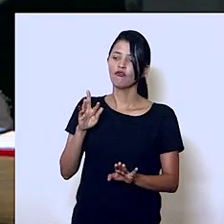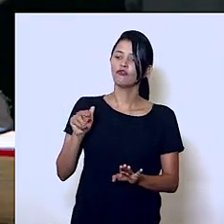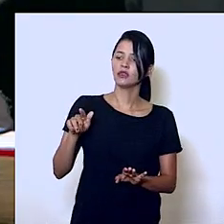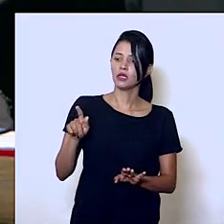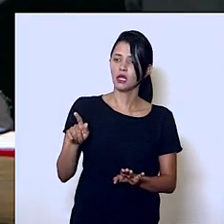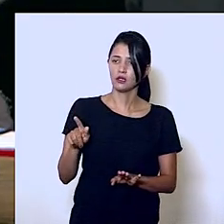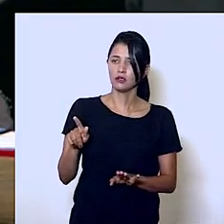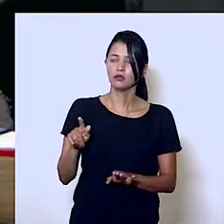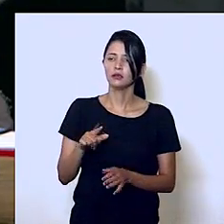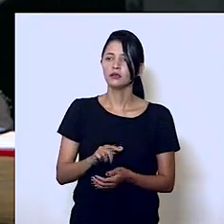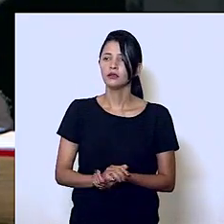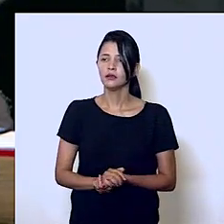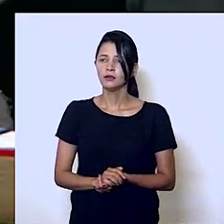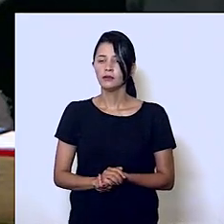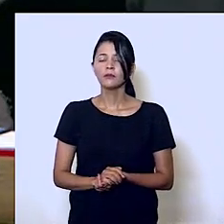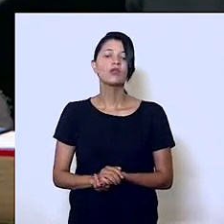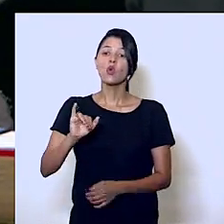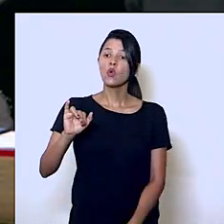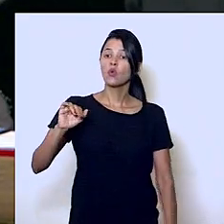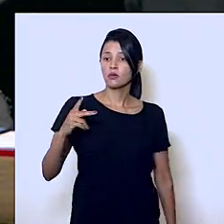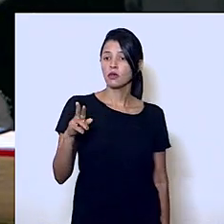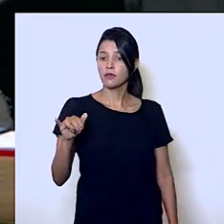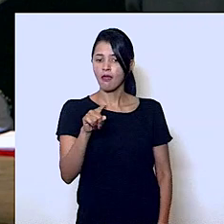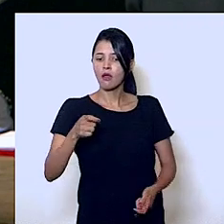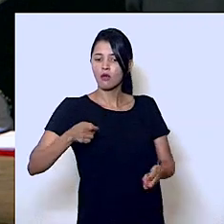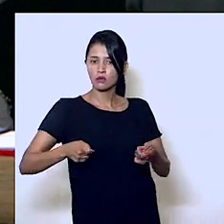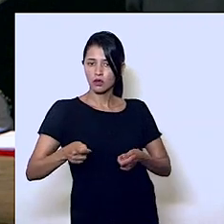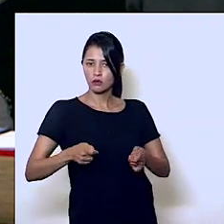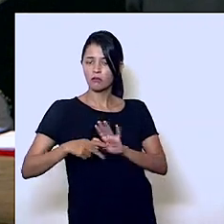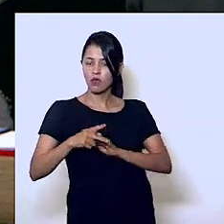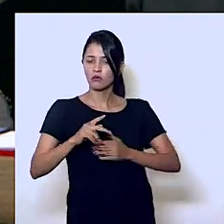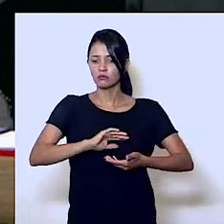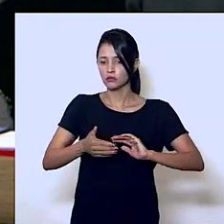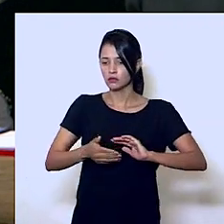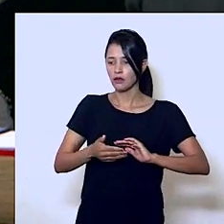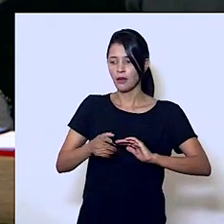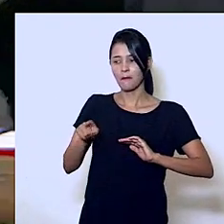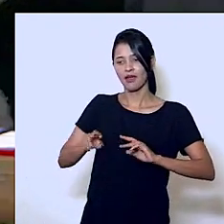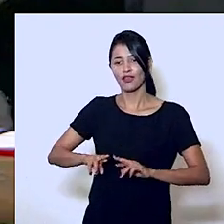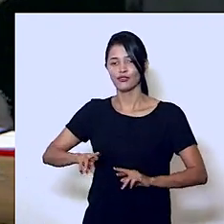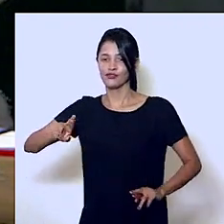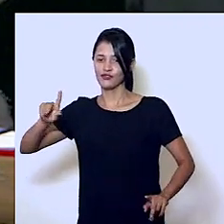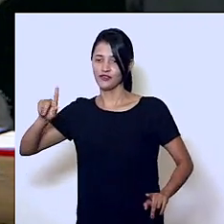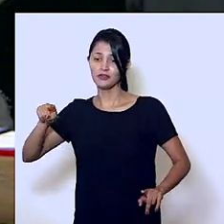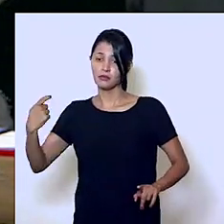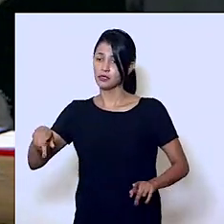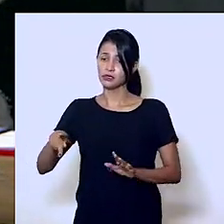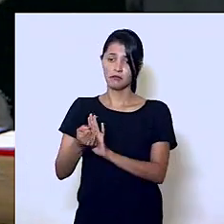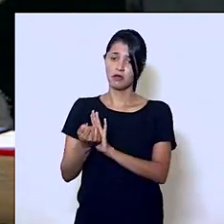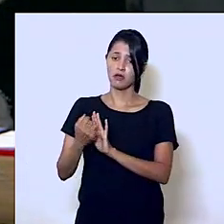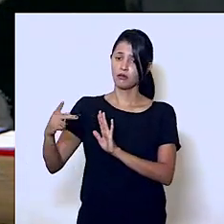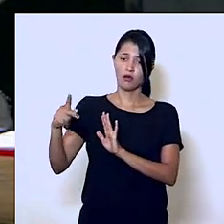O IPRE é controlado pelo Itamaraty, mas ele não é o Itamaraty. Ele tem que ter uma cara mais aberta, porque